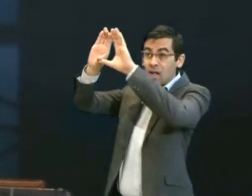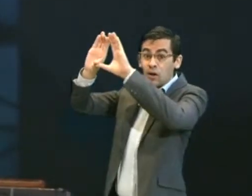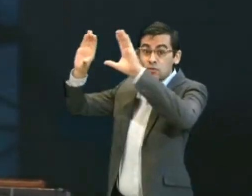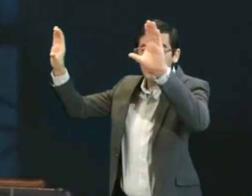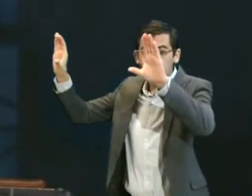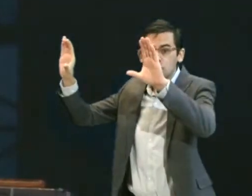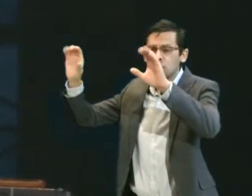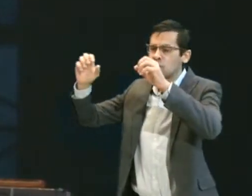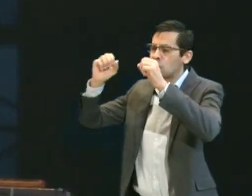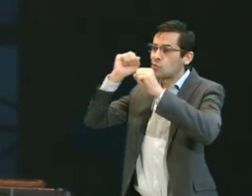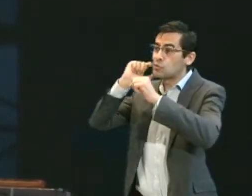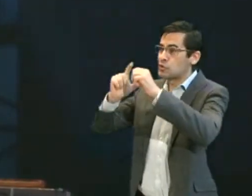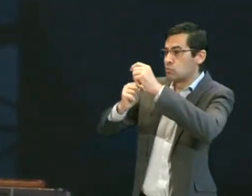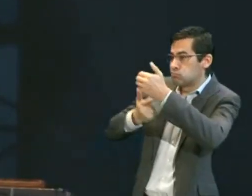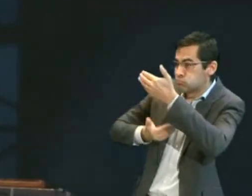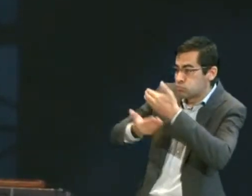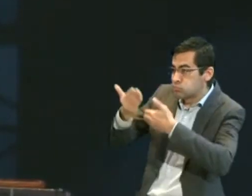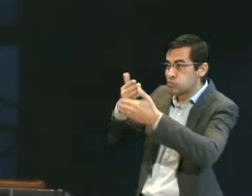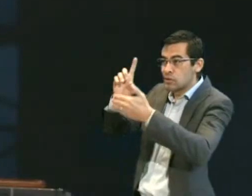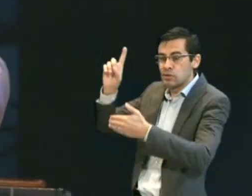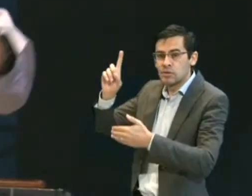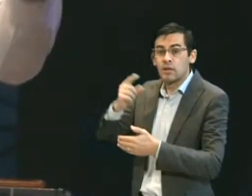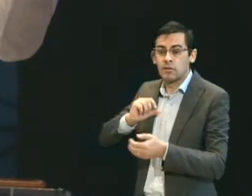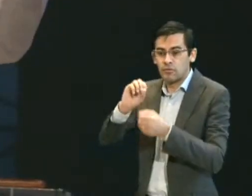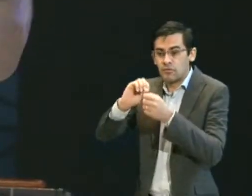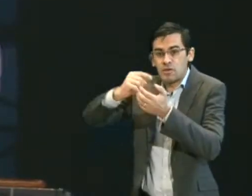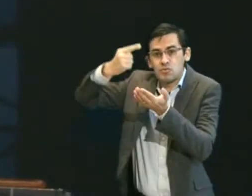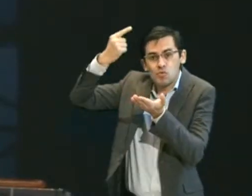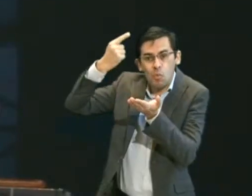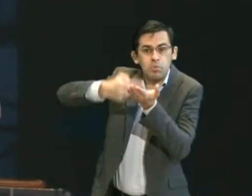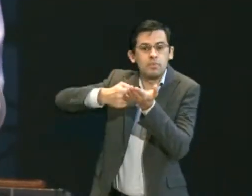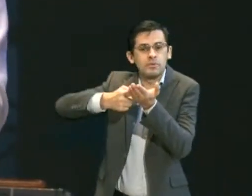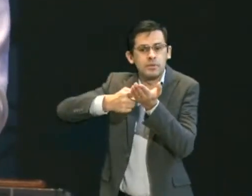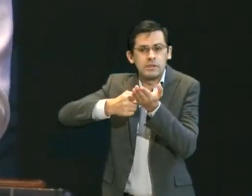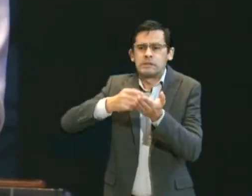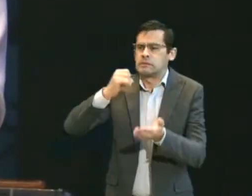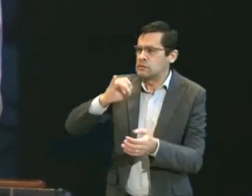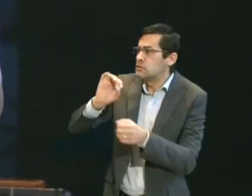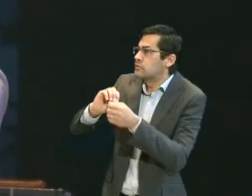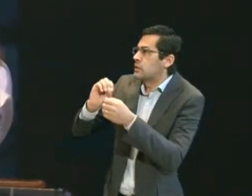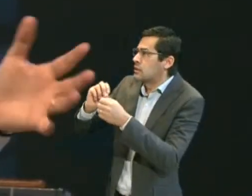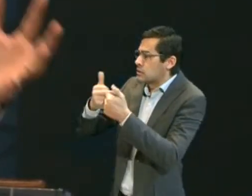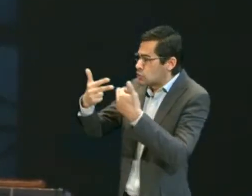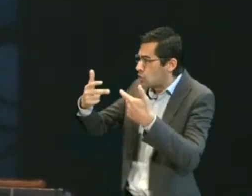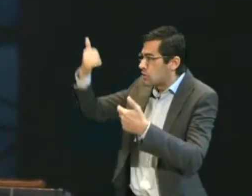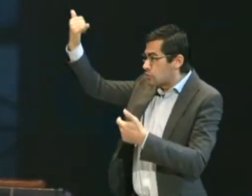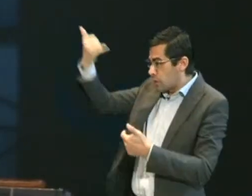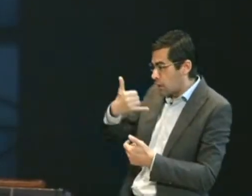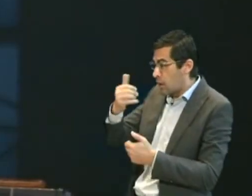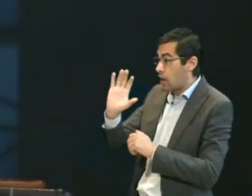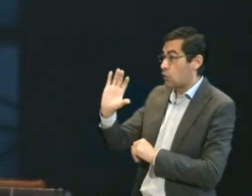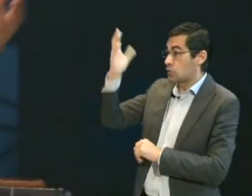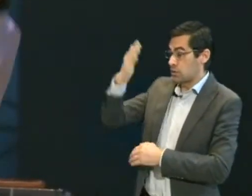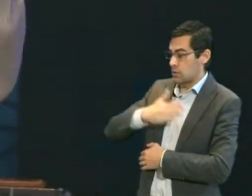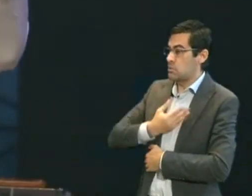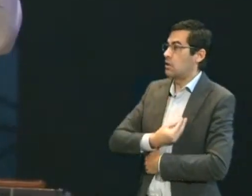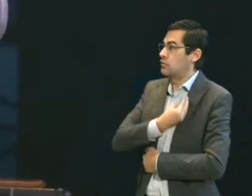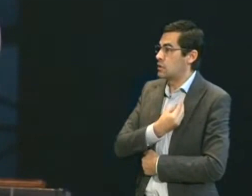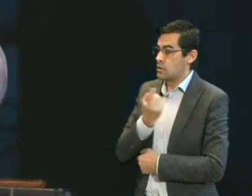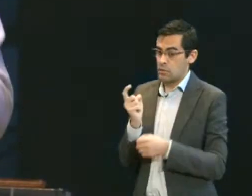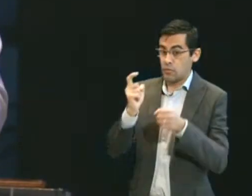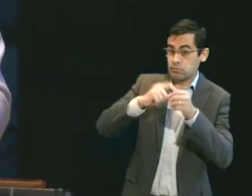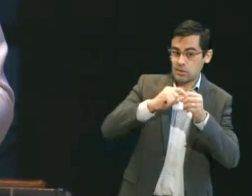Deus. E ali ele faz um compromisso: Senhor, se essas coisas que o Senhor está falando se cumprirem na minha vida, eu voltar